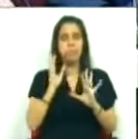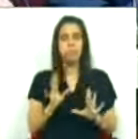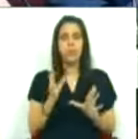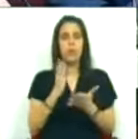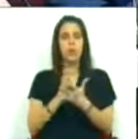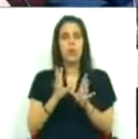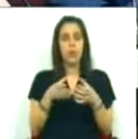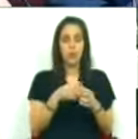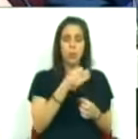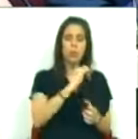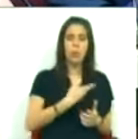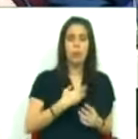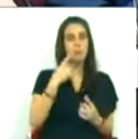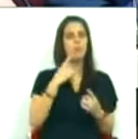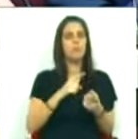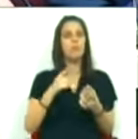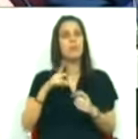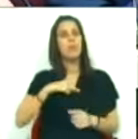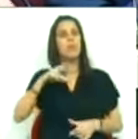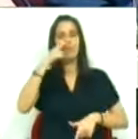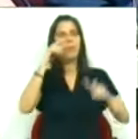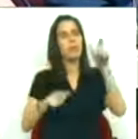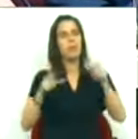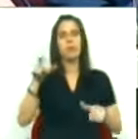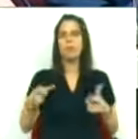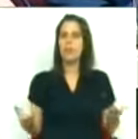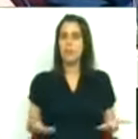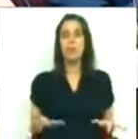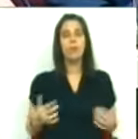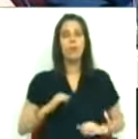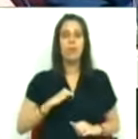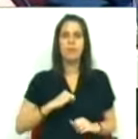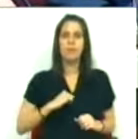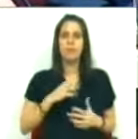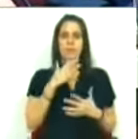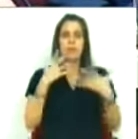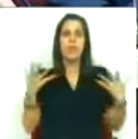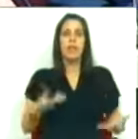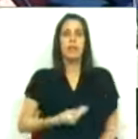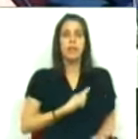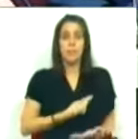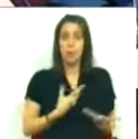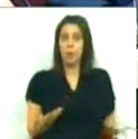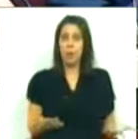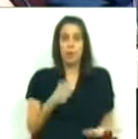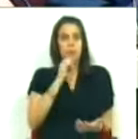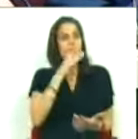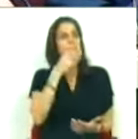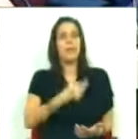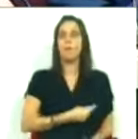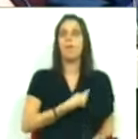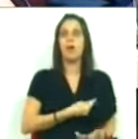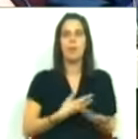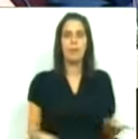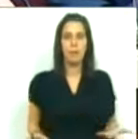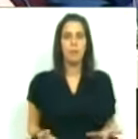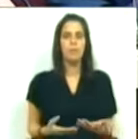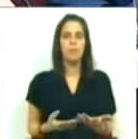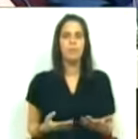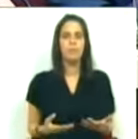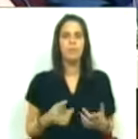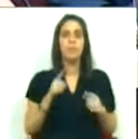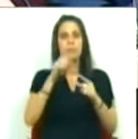não só do grupo parlamentar do PSD, mas dos portugueses. E, portanto, a minha grande preocupação, se é que lhe posso chamar preocupação, é